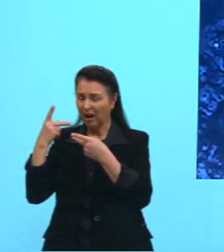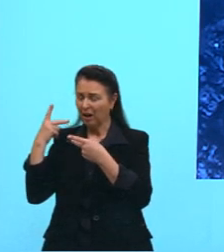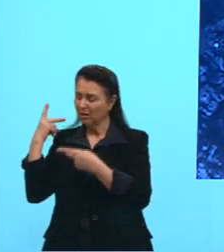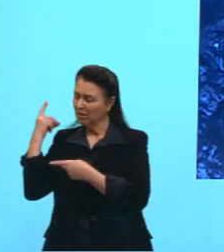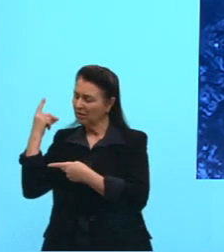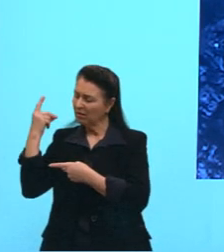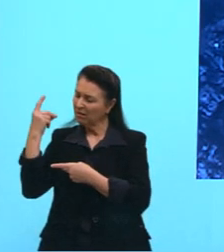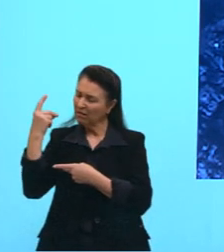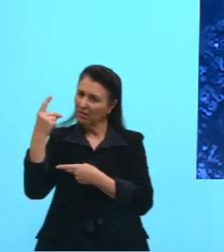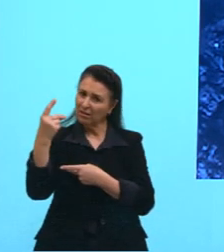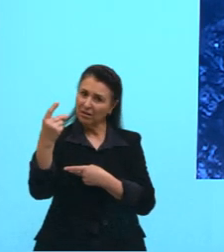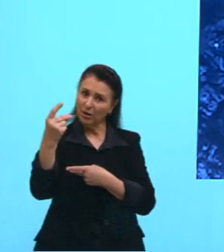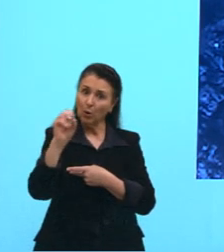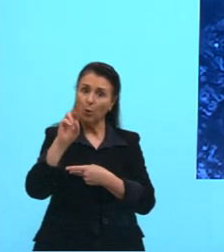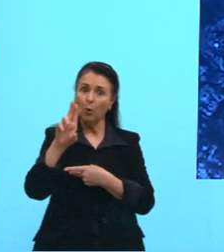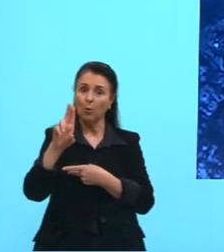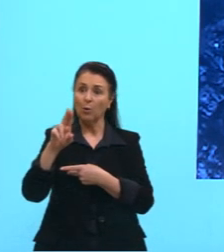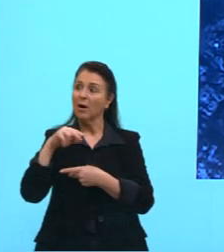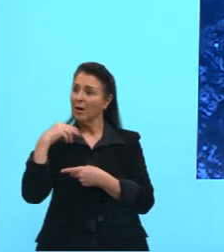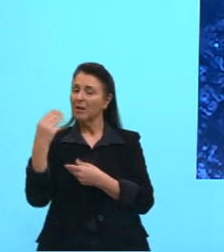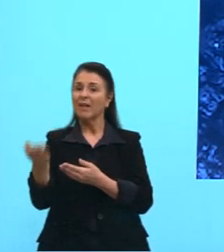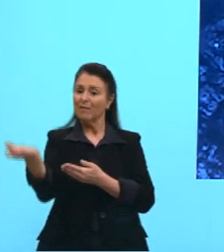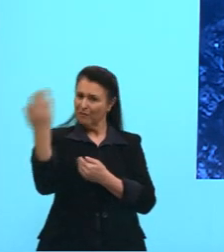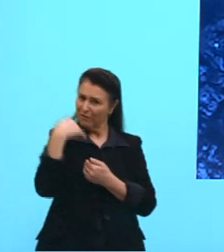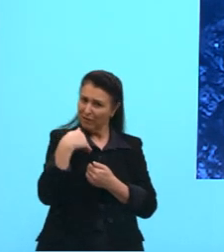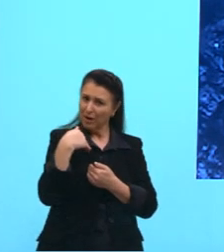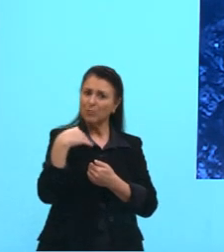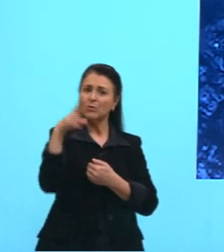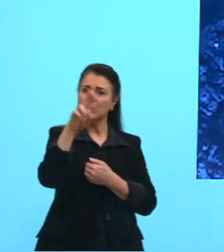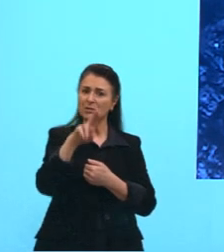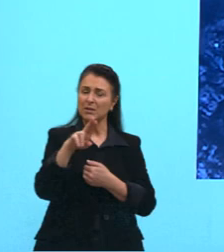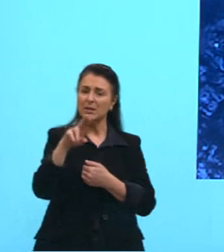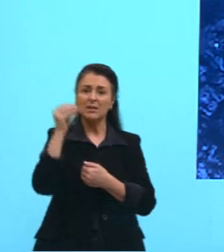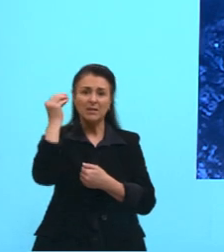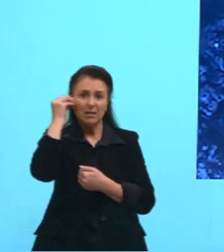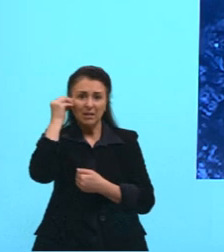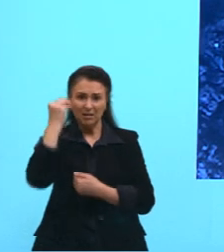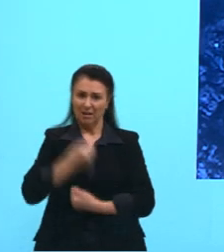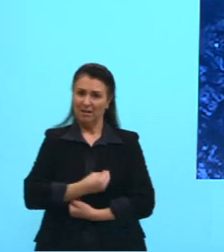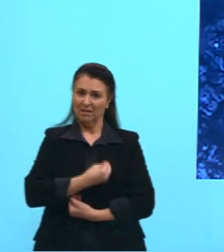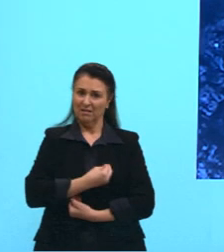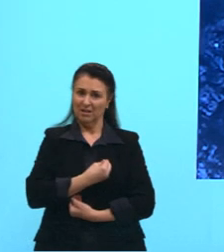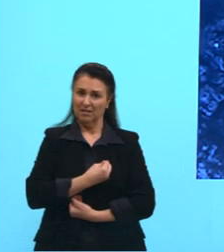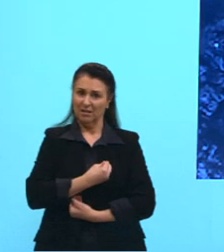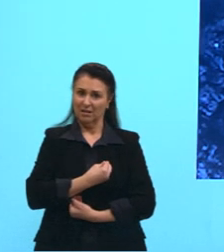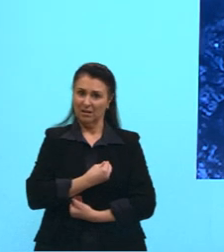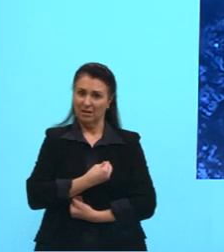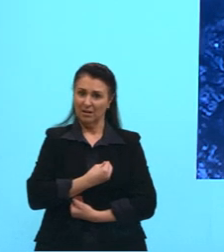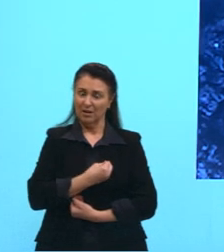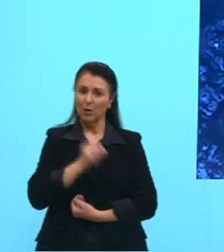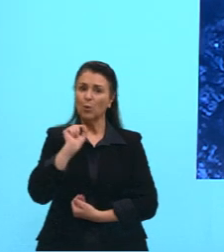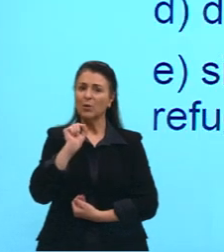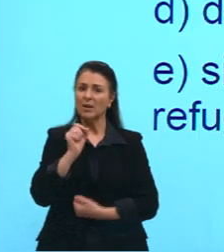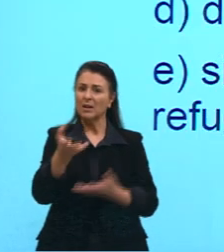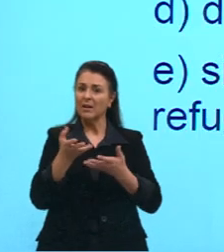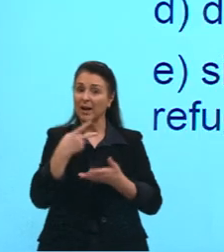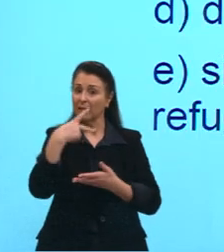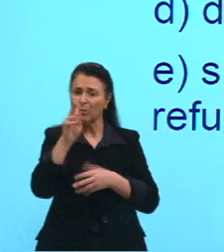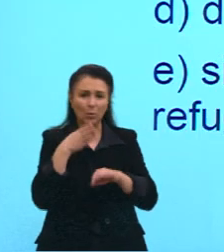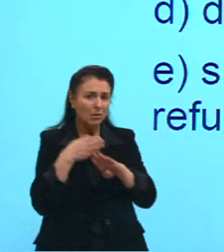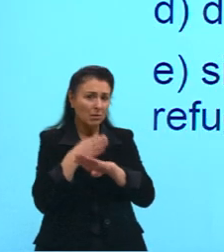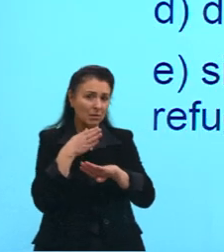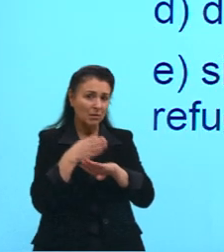riso vamos calçar Ele está querendo uma ação do leitor ele tá querendo engajamento desse